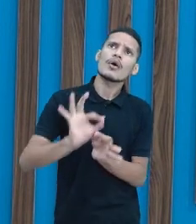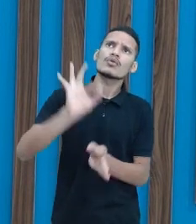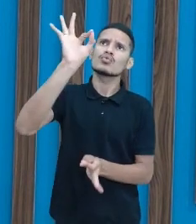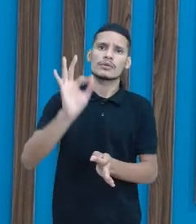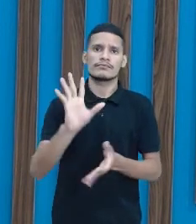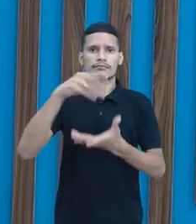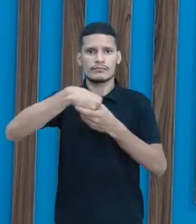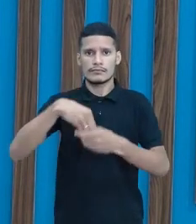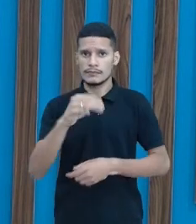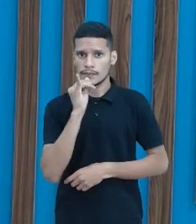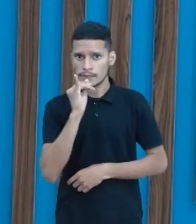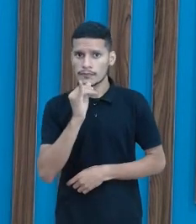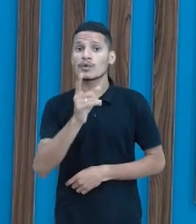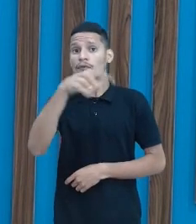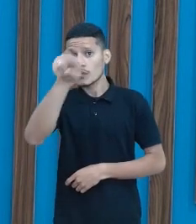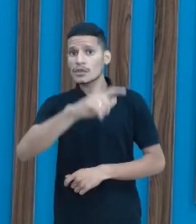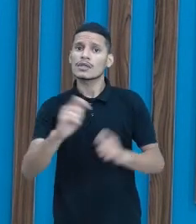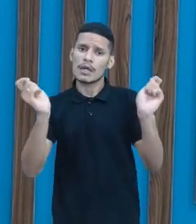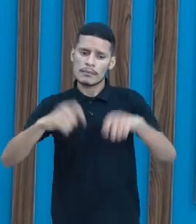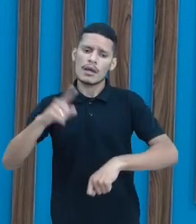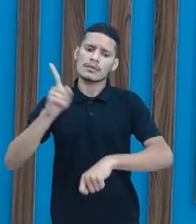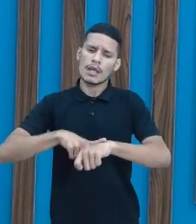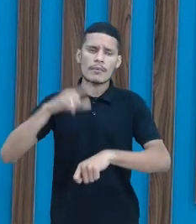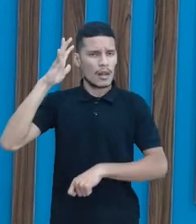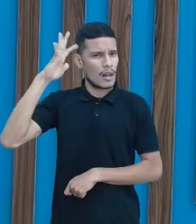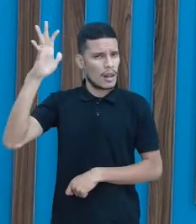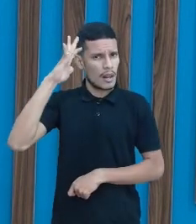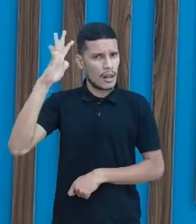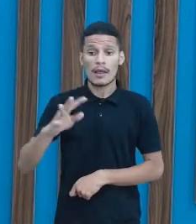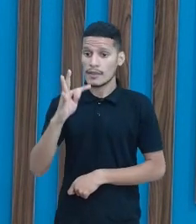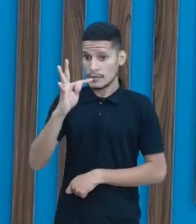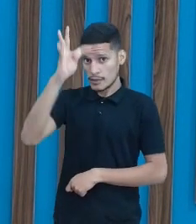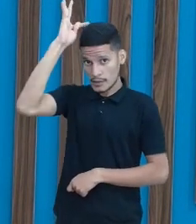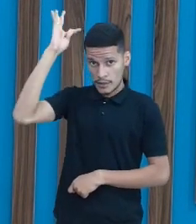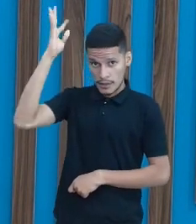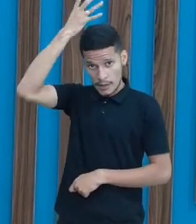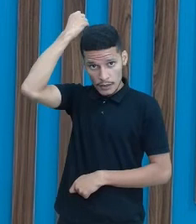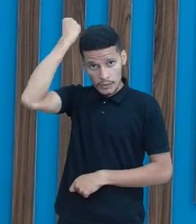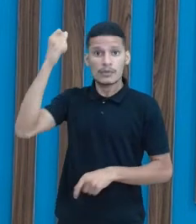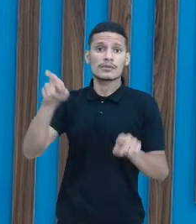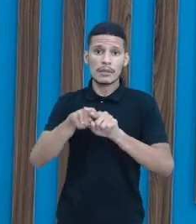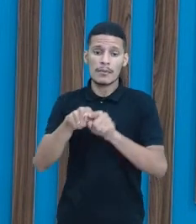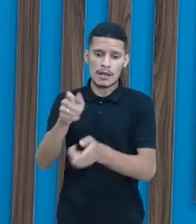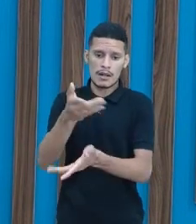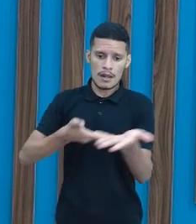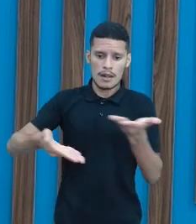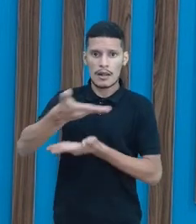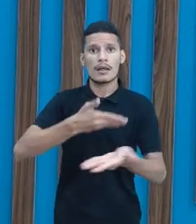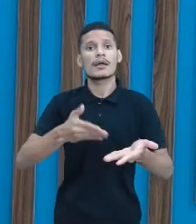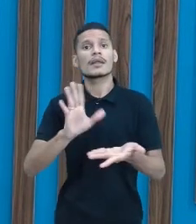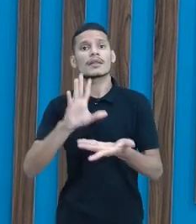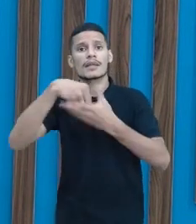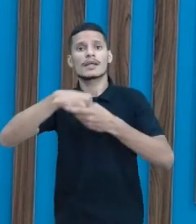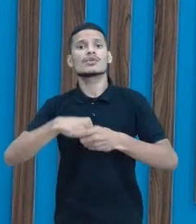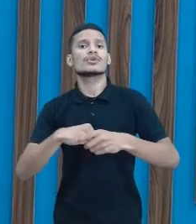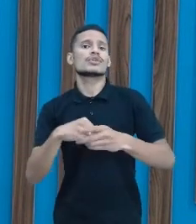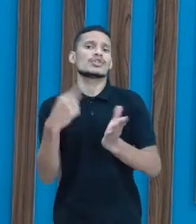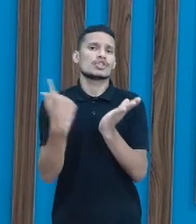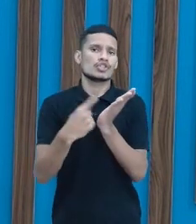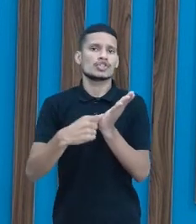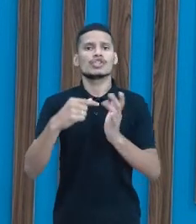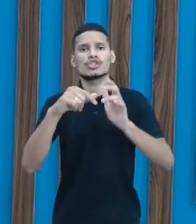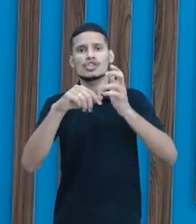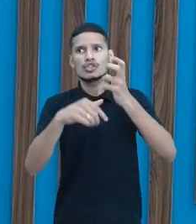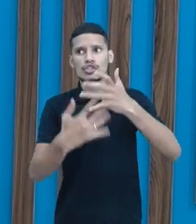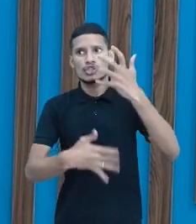tá certo? Vocês podem ter esse tempinho para pensar. Tiago depois vai interagir mais, a gente vai colocar aqui através da ferramenta, né? Essa